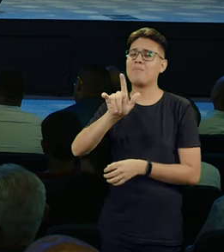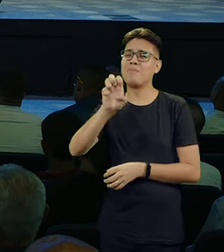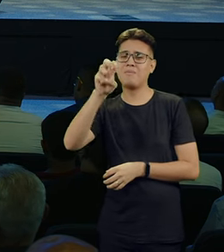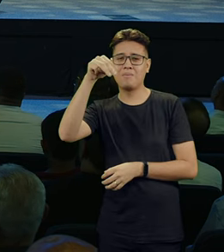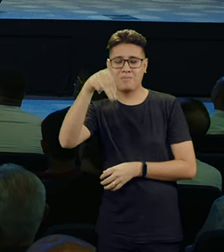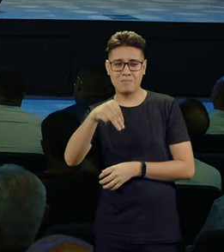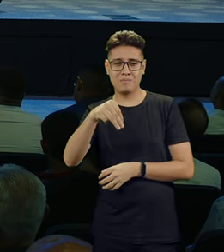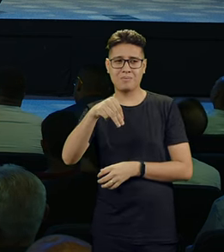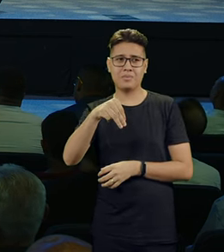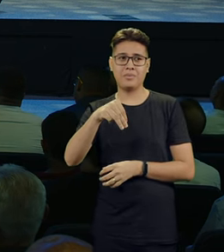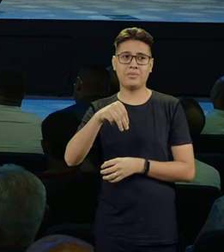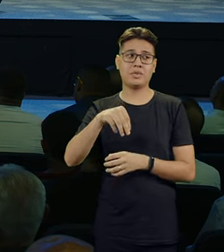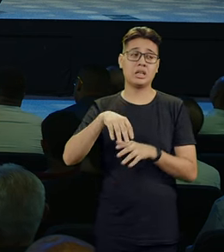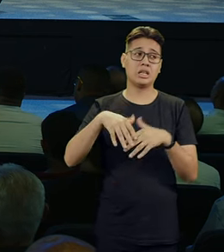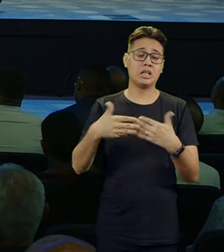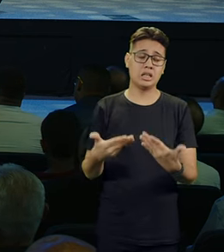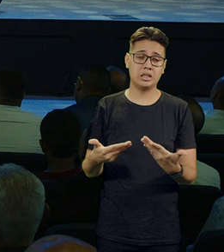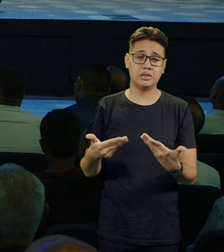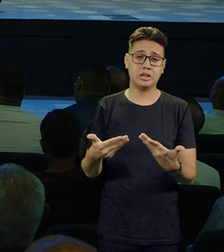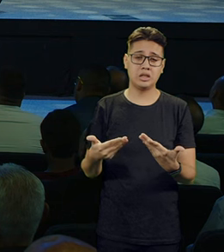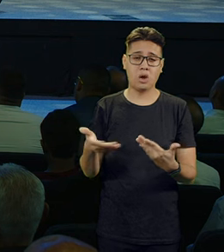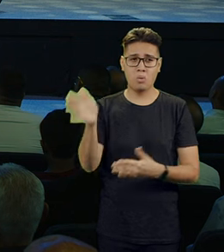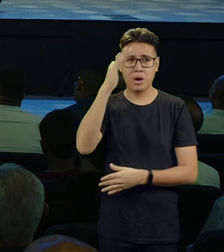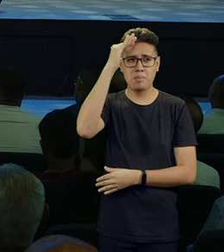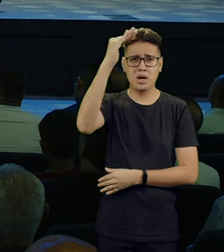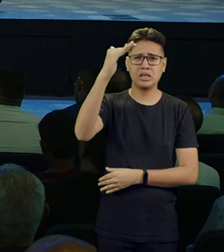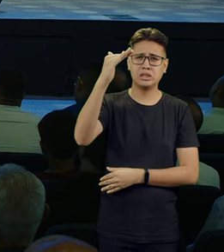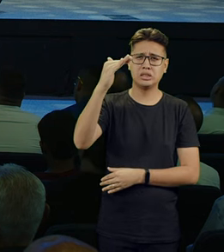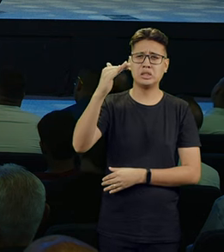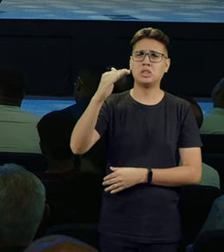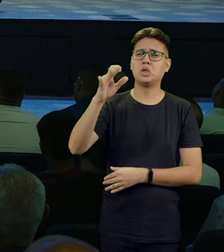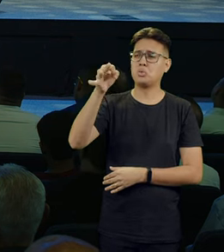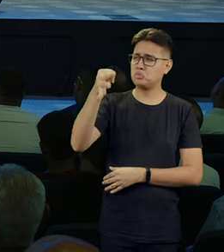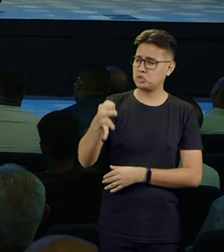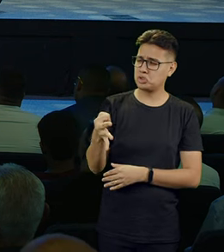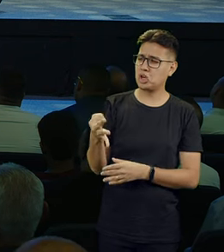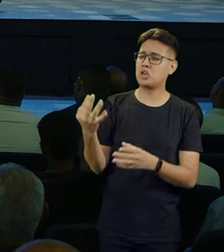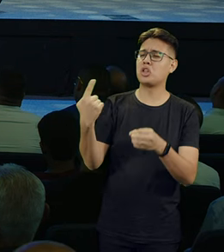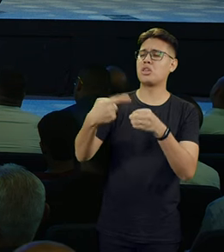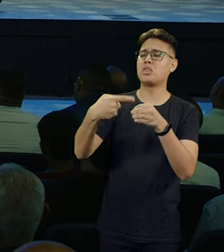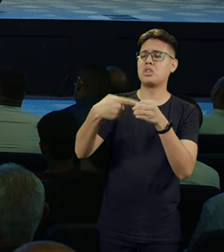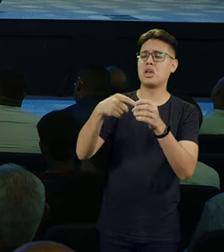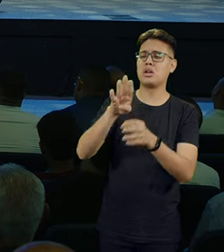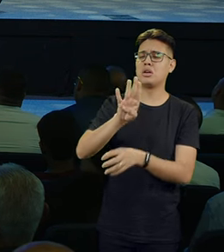filisteus estava em, exatamente em Belém.